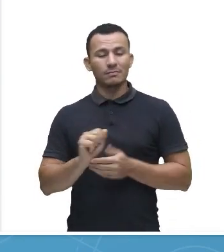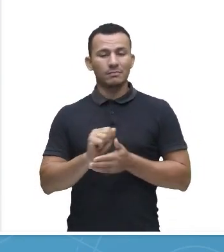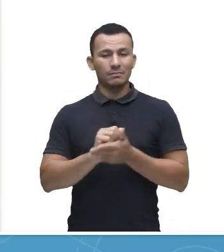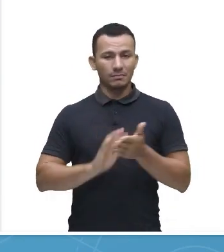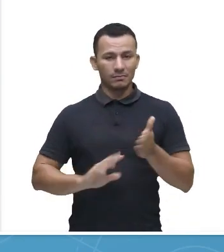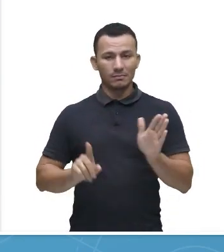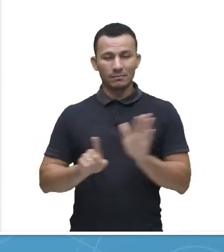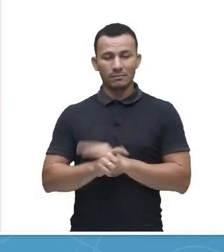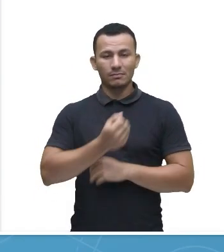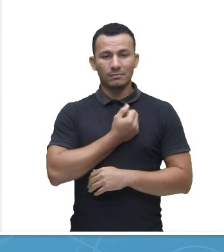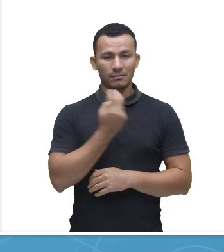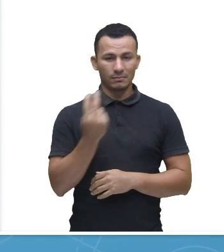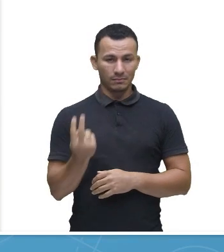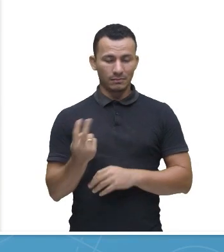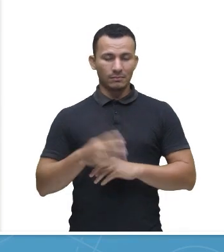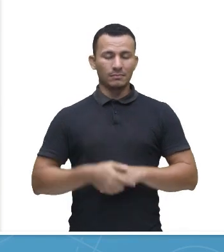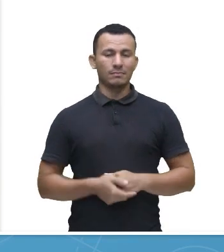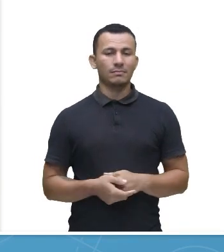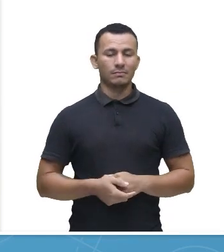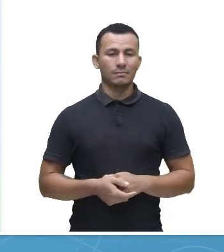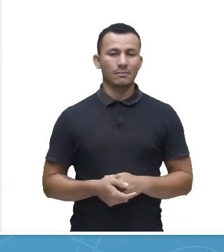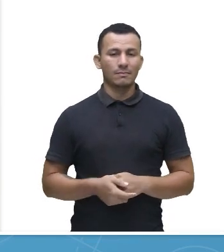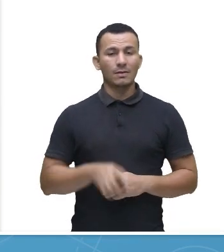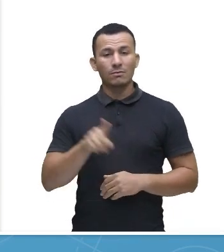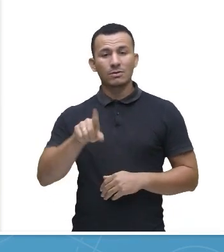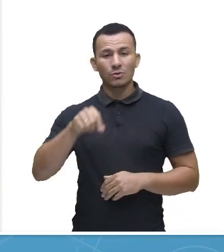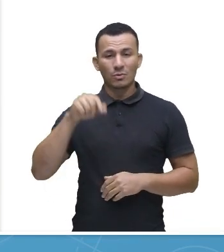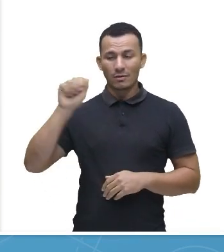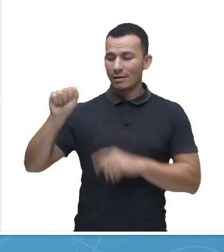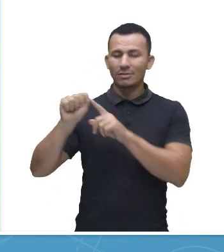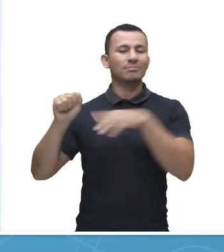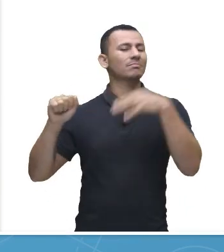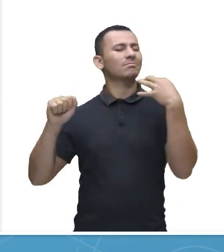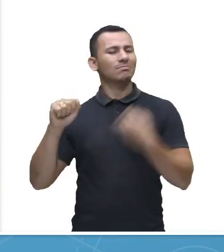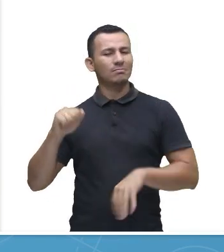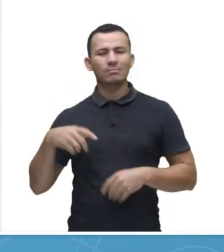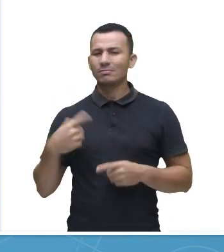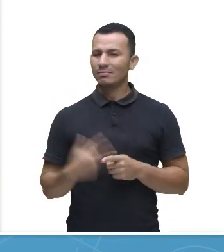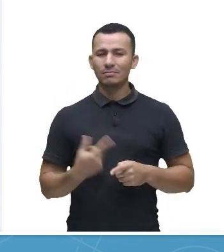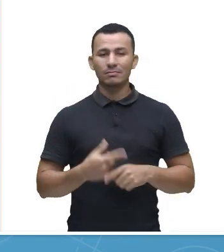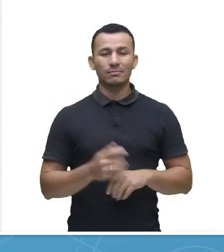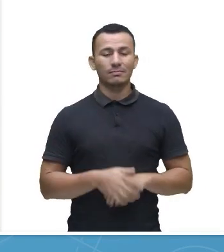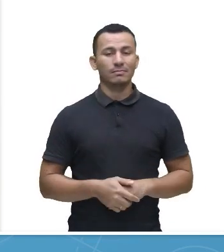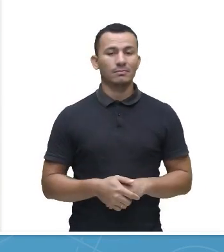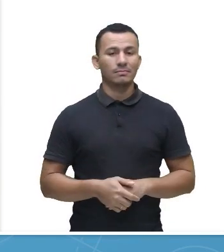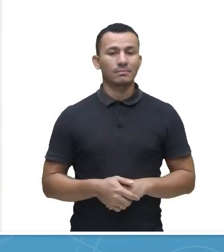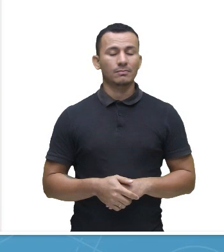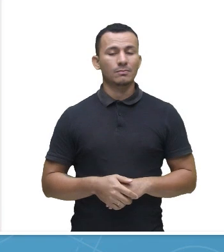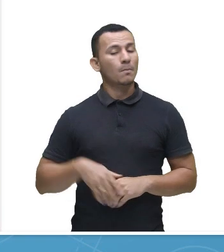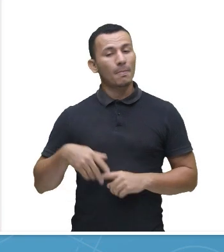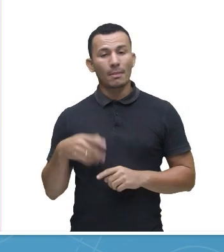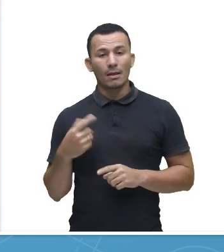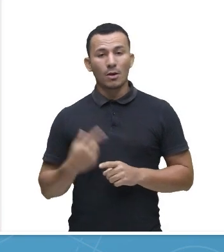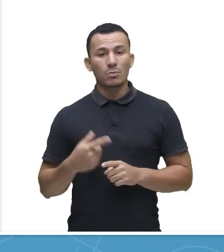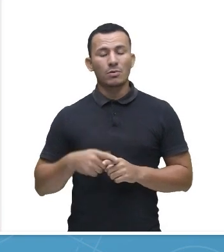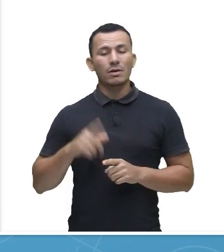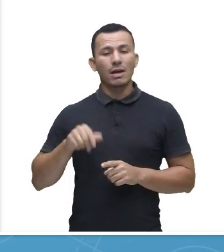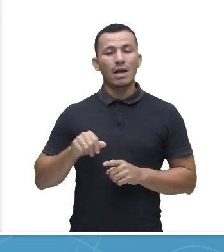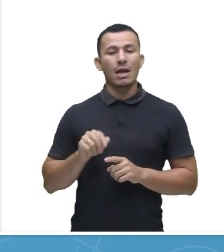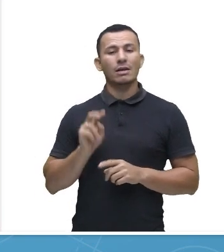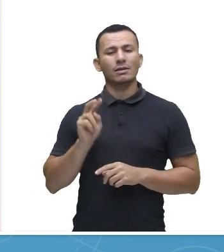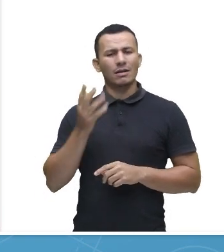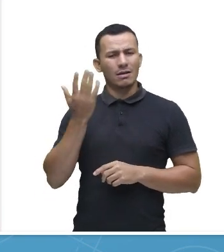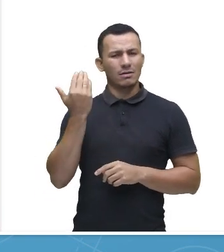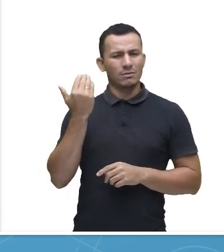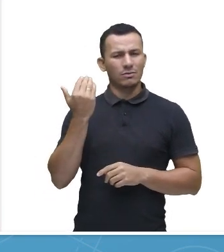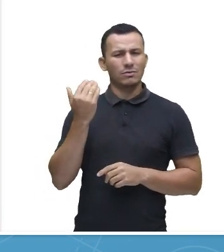questão 2. Quem escolheu a alternativa A acertou. Por quê? Porque a questão se baseia praticamente no que vimos na aula